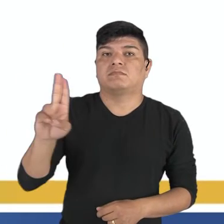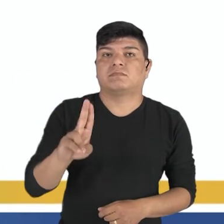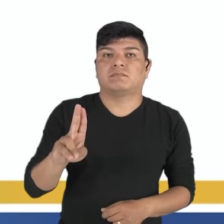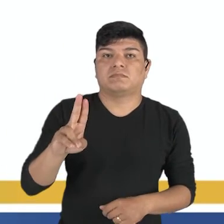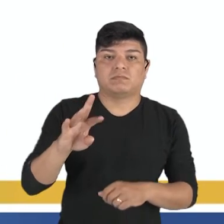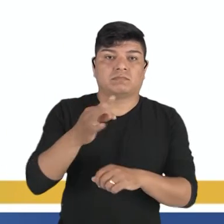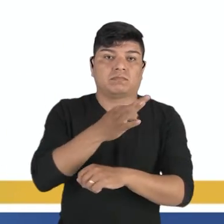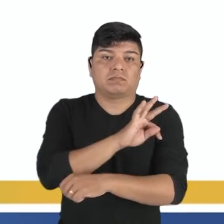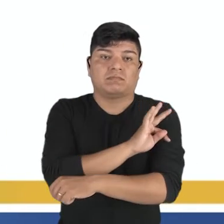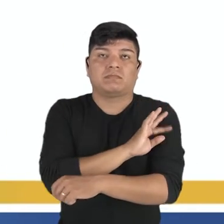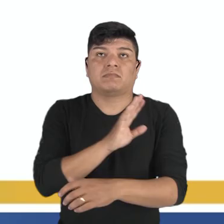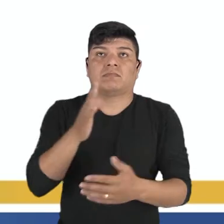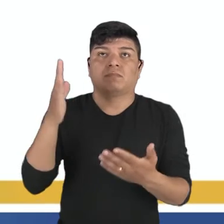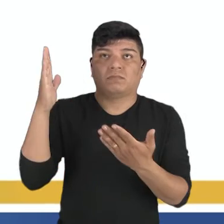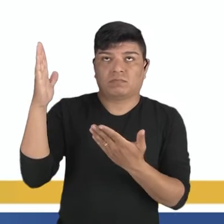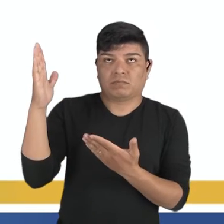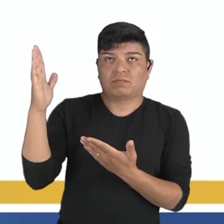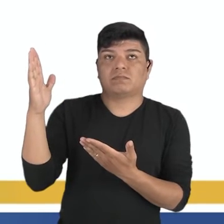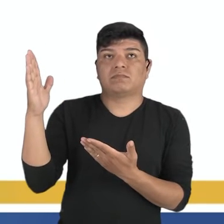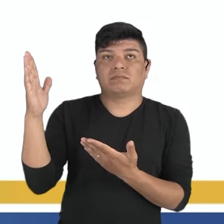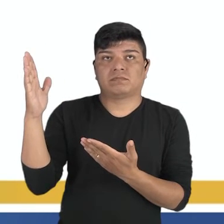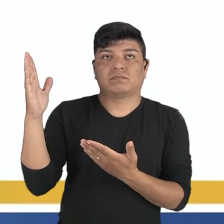a técnica skimming,